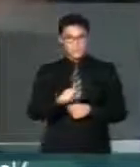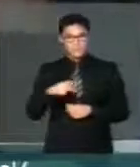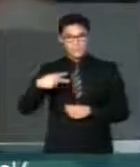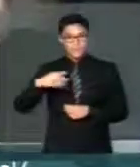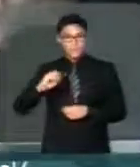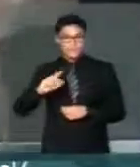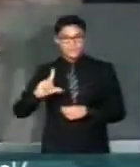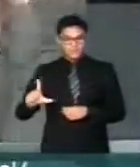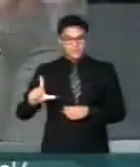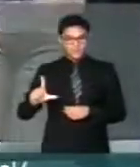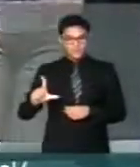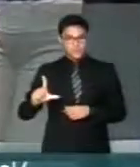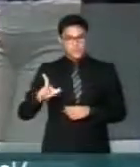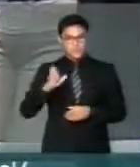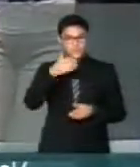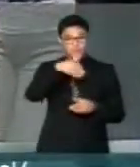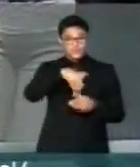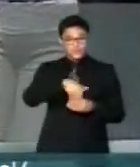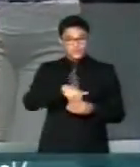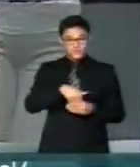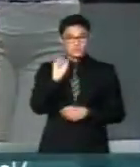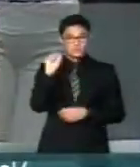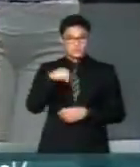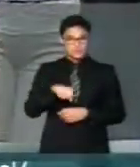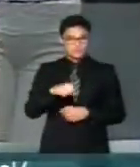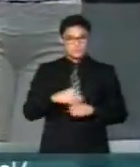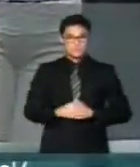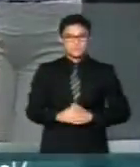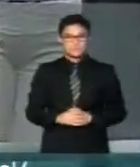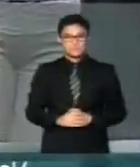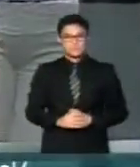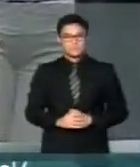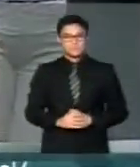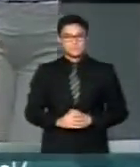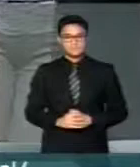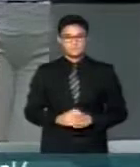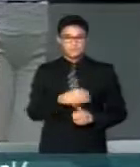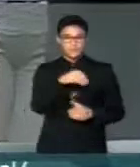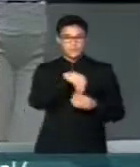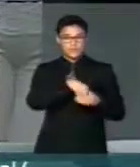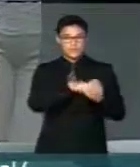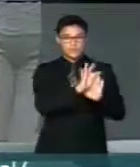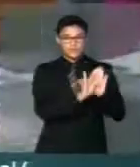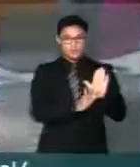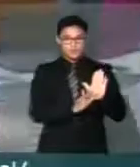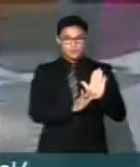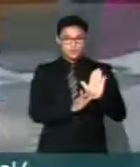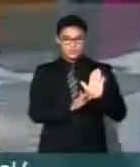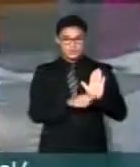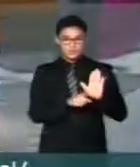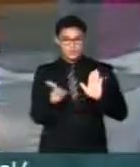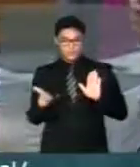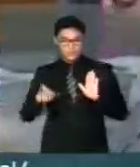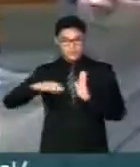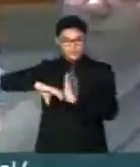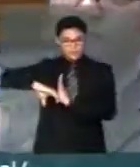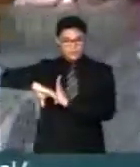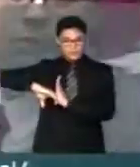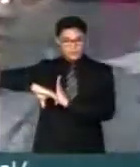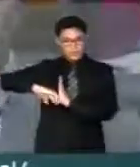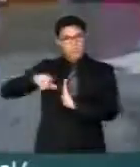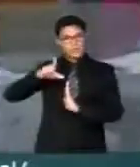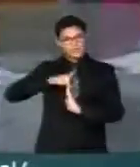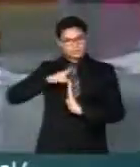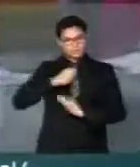pessoal, o nosso sim ao texto que veio do Senado, ele está